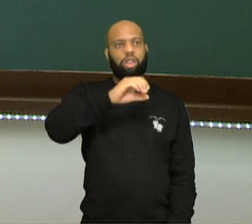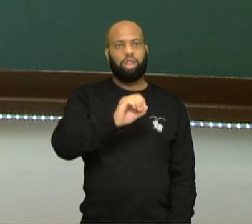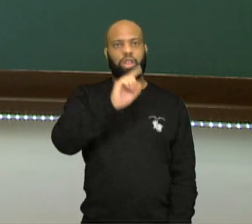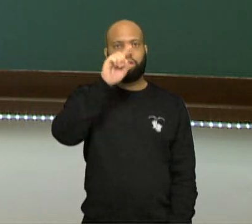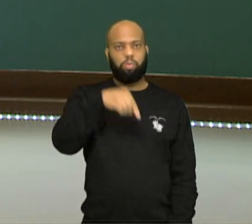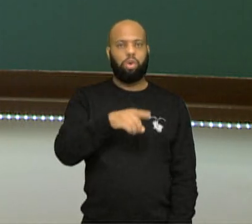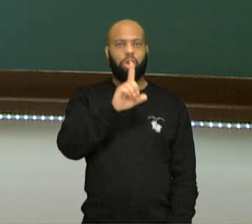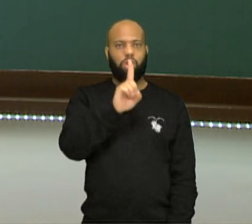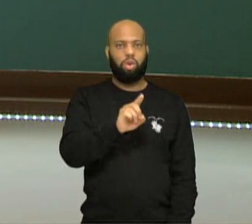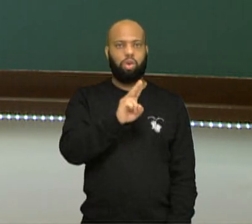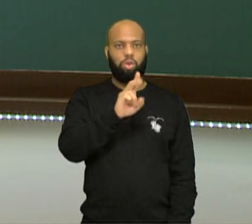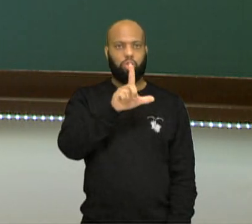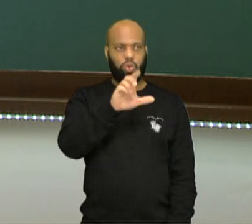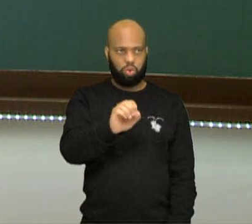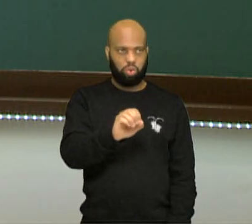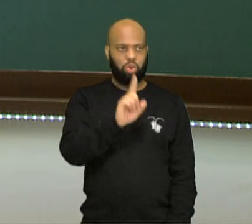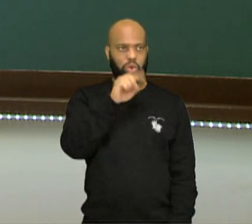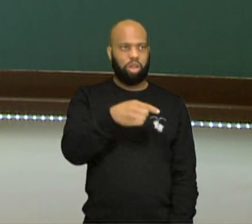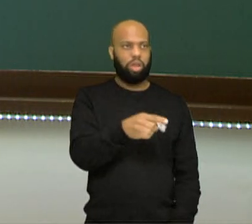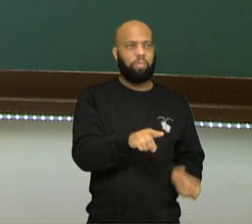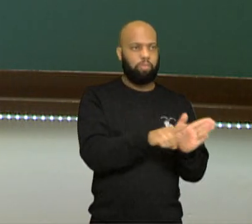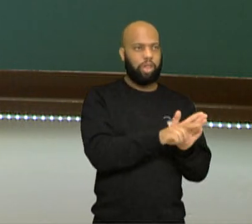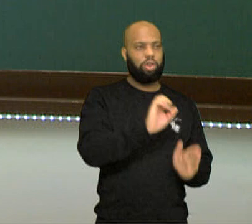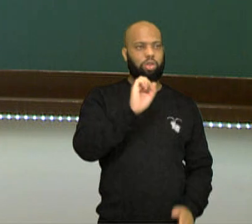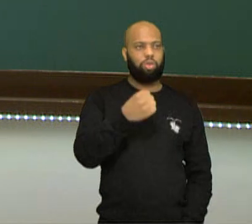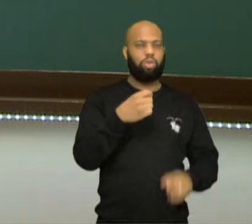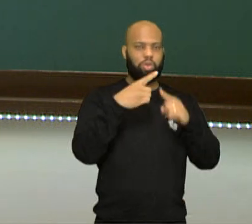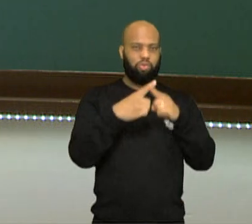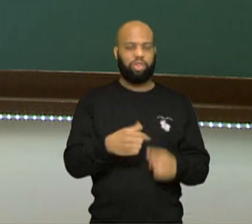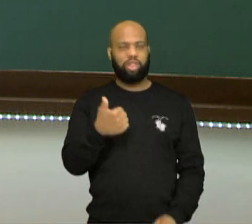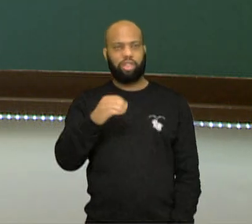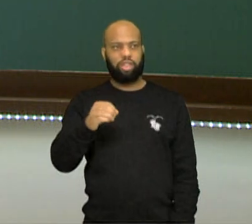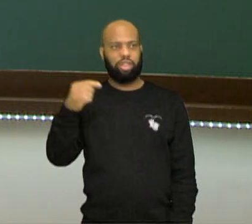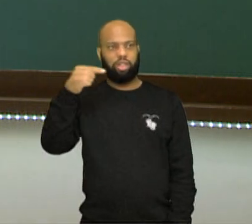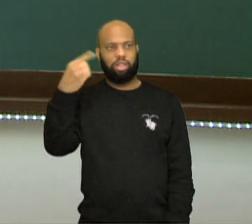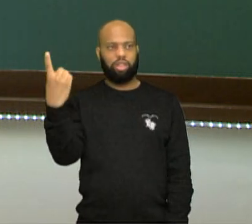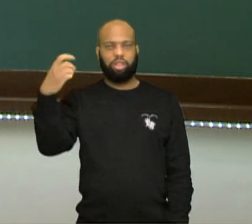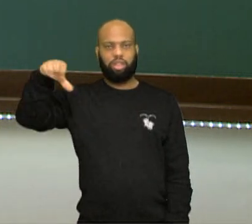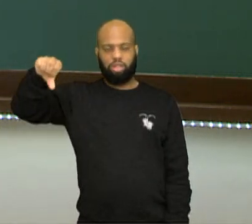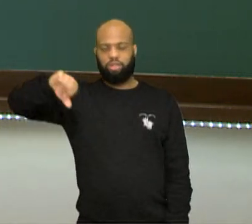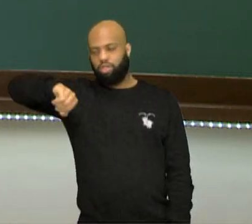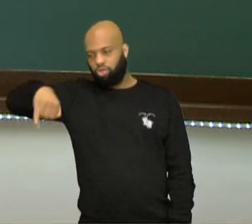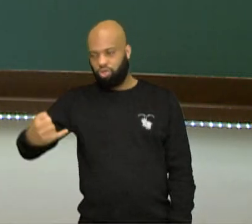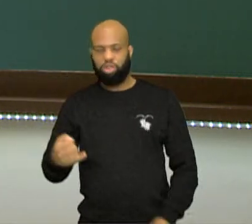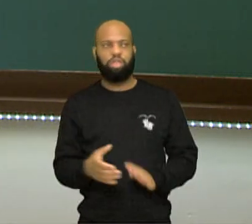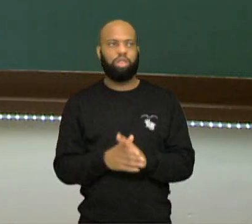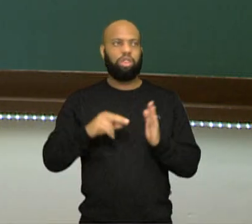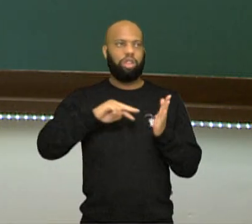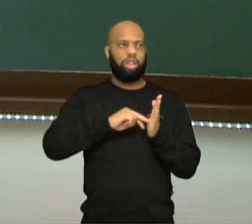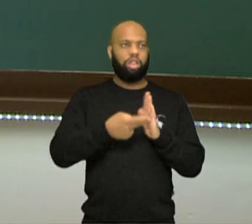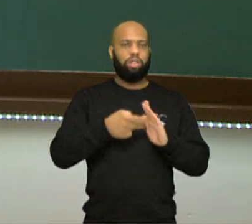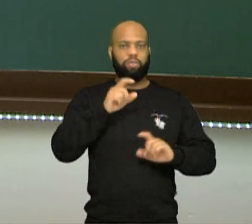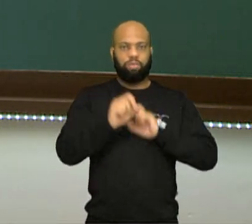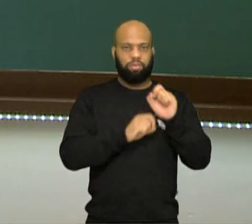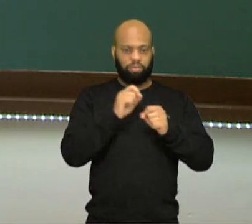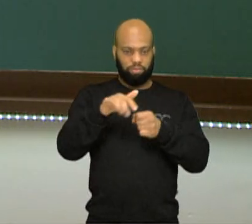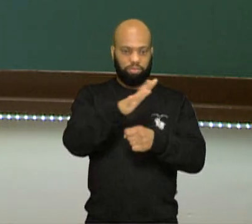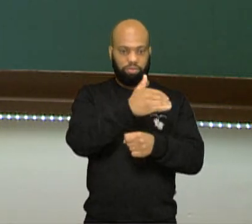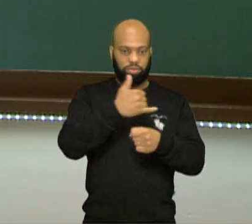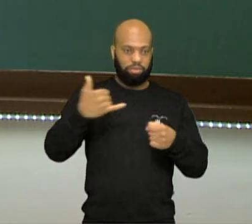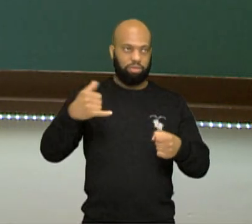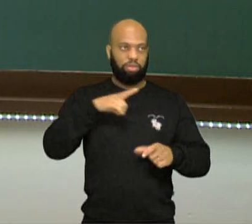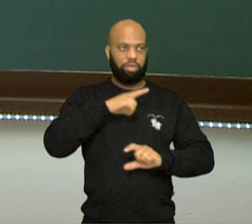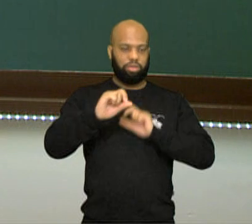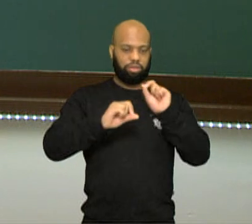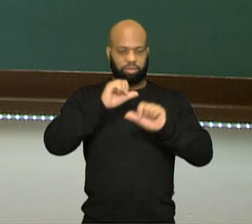Mas aqui é menos 8 vezes 10 elevado a menos 19 joules. Significa que a carga teve transformação de